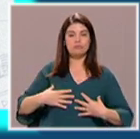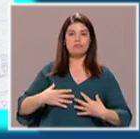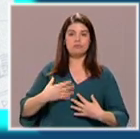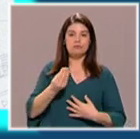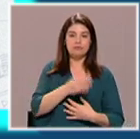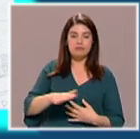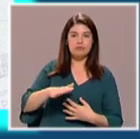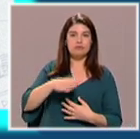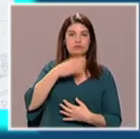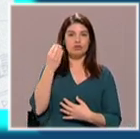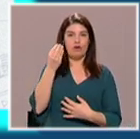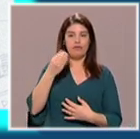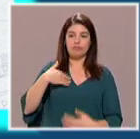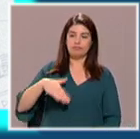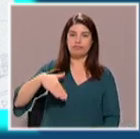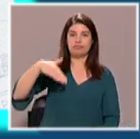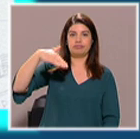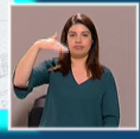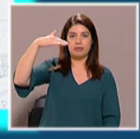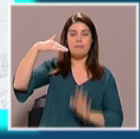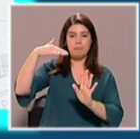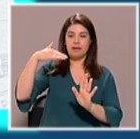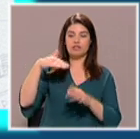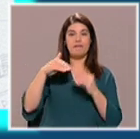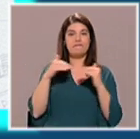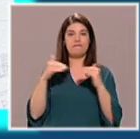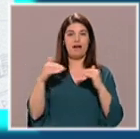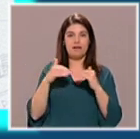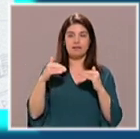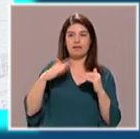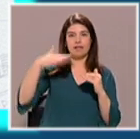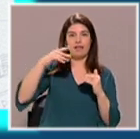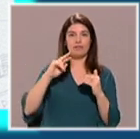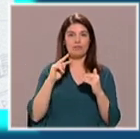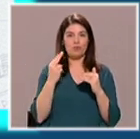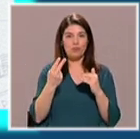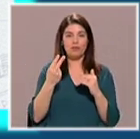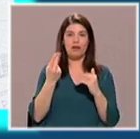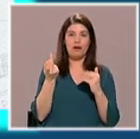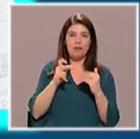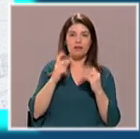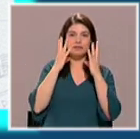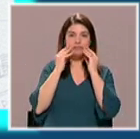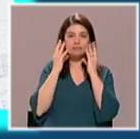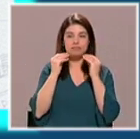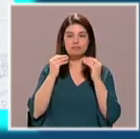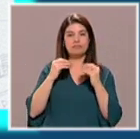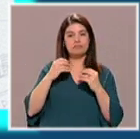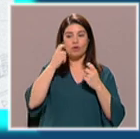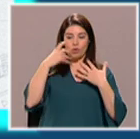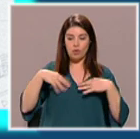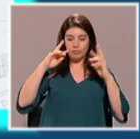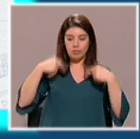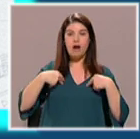e a adolescência. No entanto, quando nós chegamos à adolescência, na fase da puberdade, também começam a verificar-se algumas alterações no